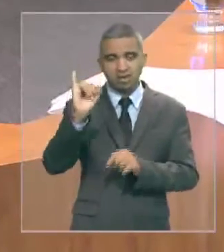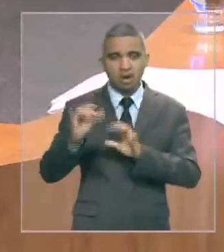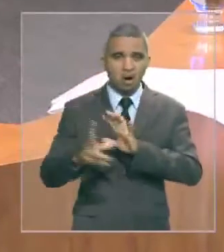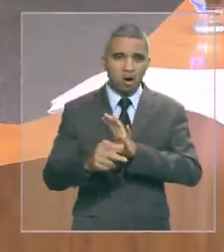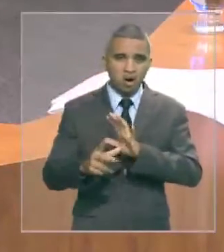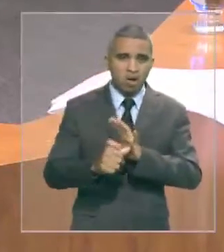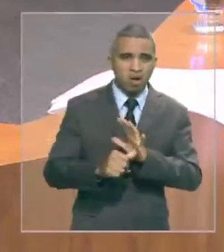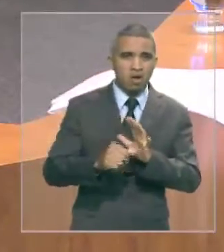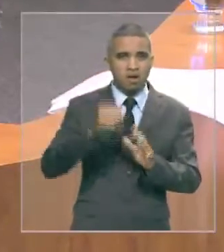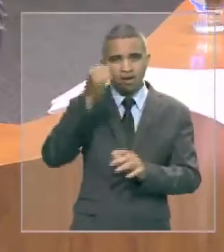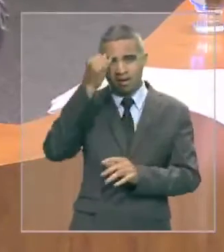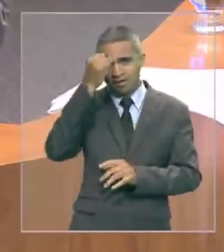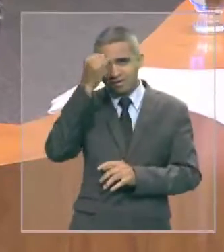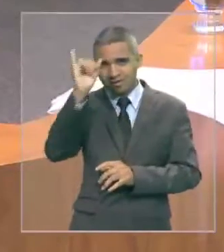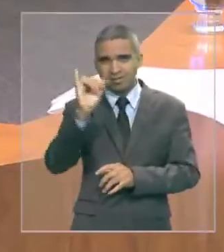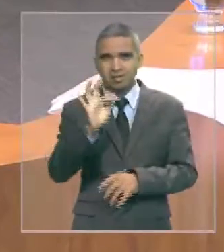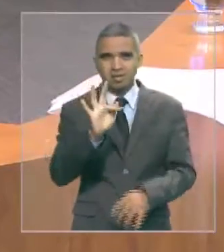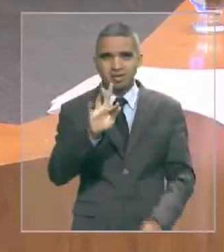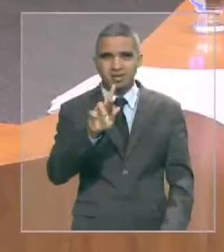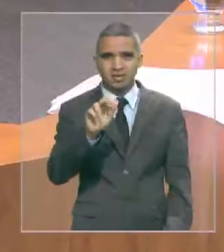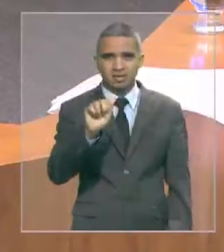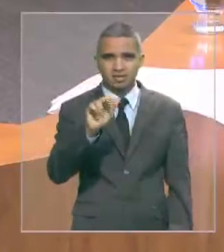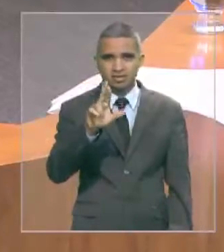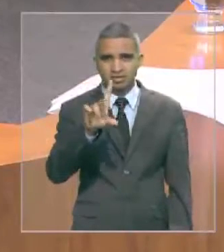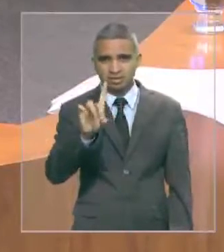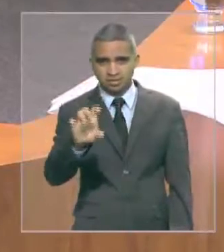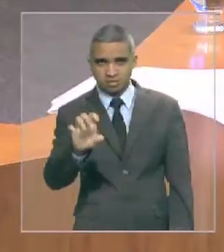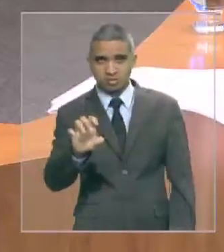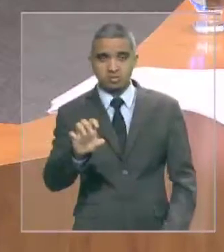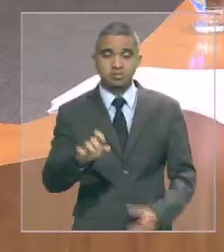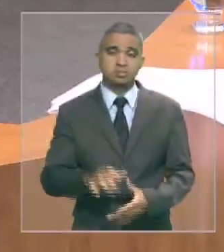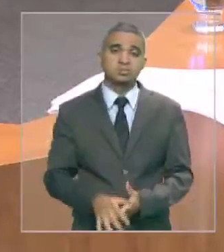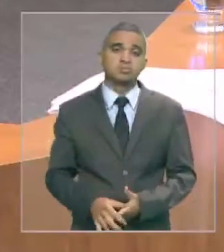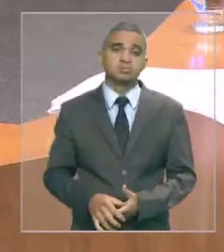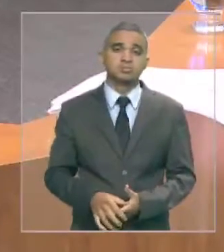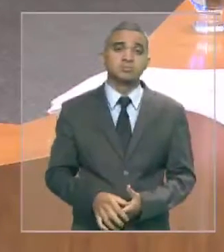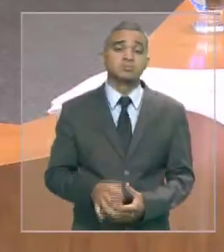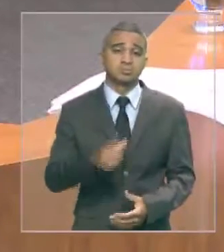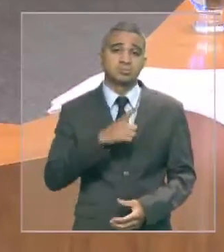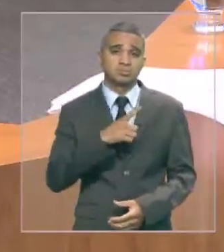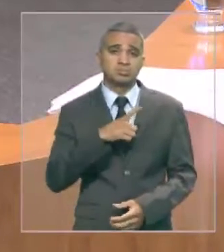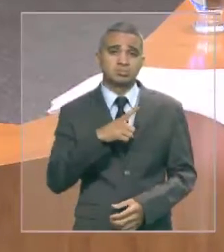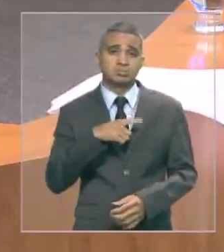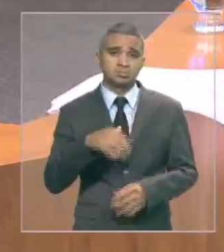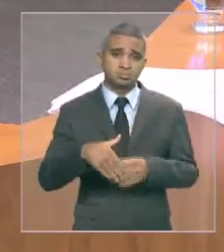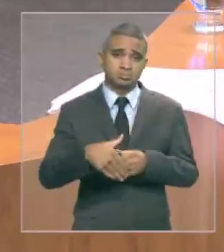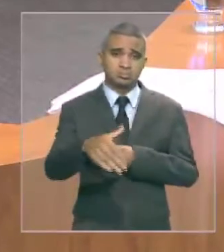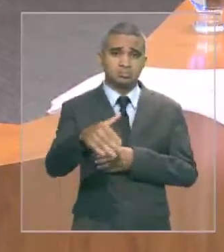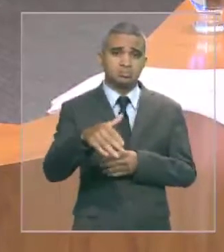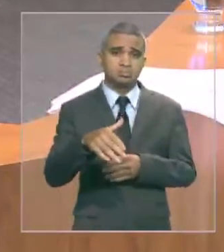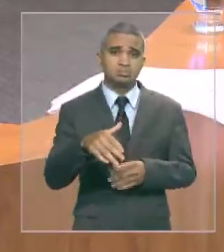dado demonstração de responsabilidade como gestor público. Nós temos uma eleição